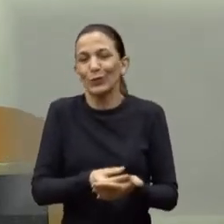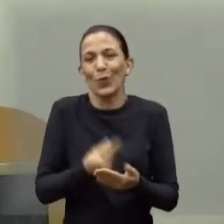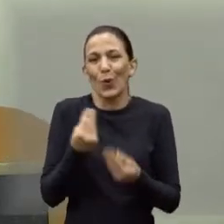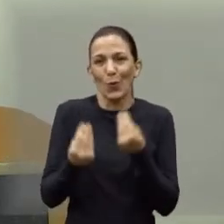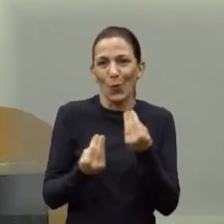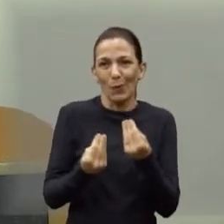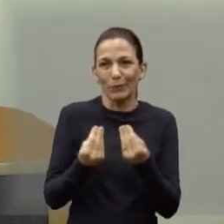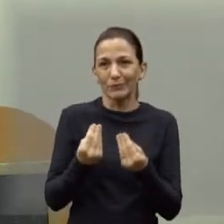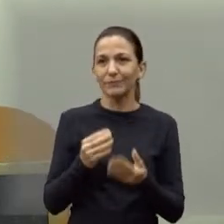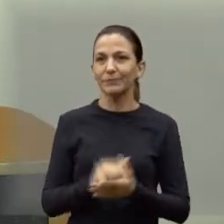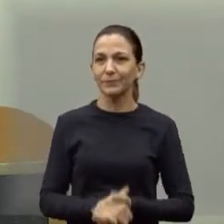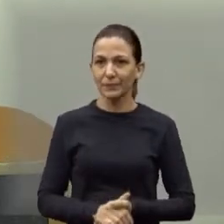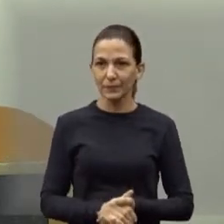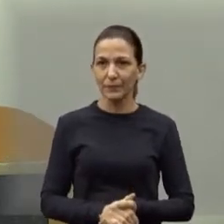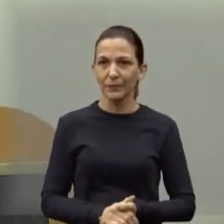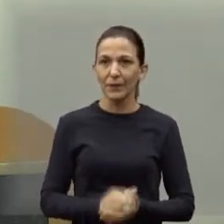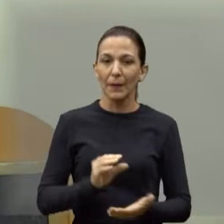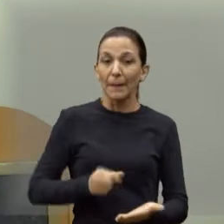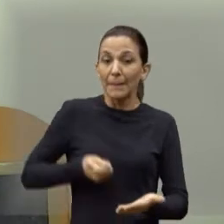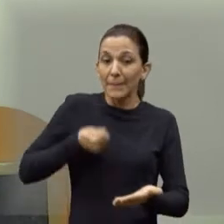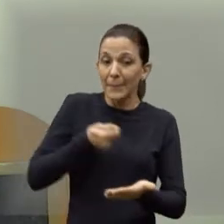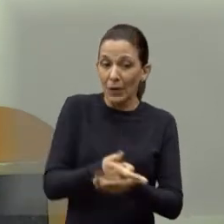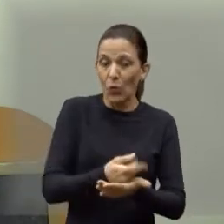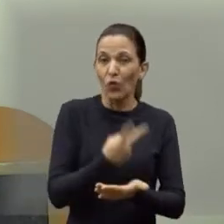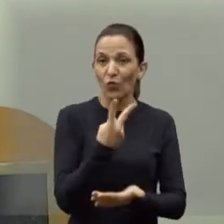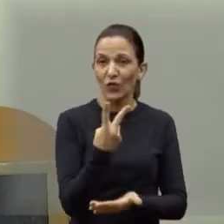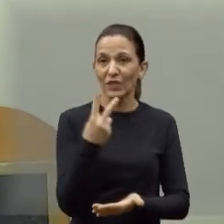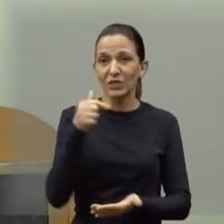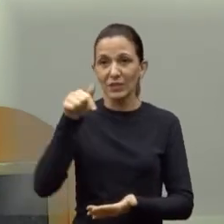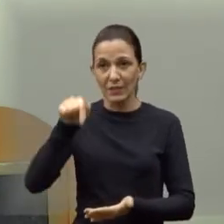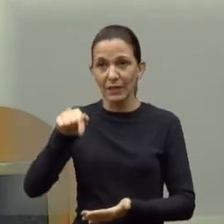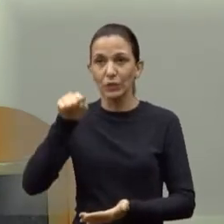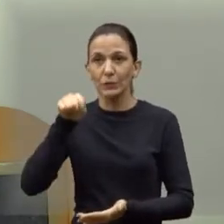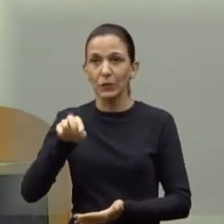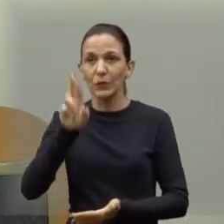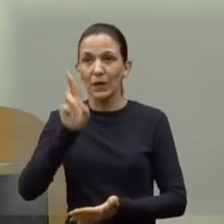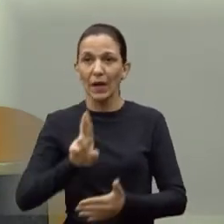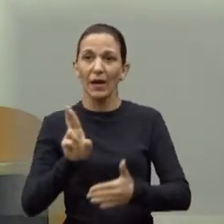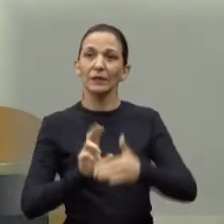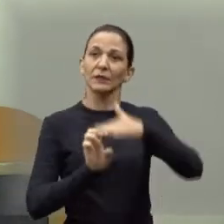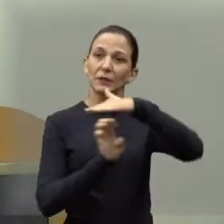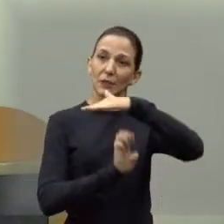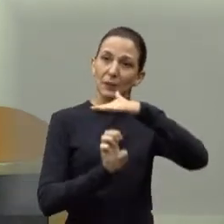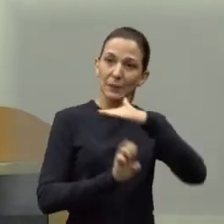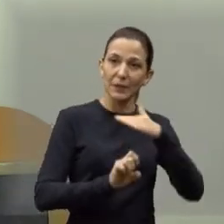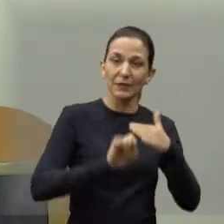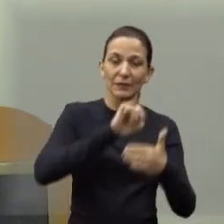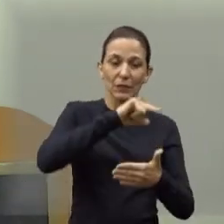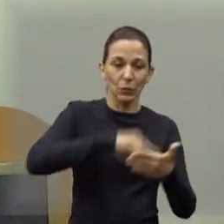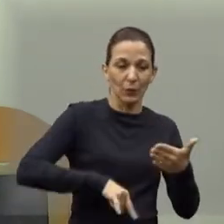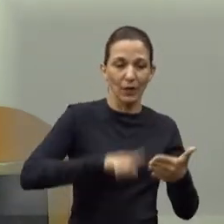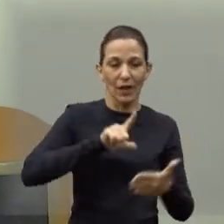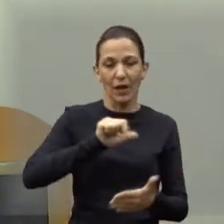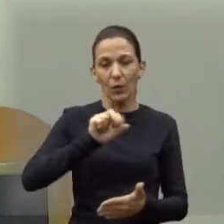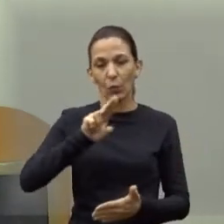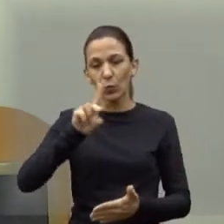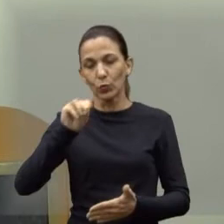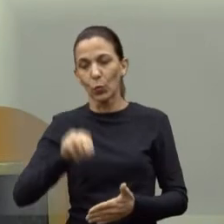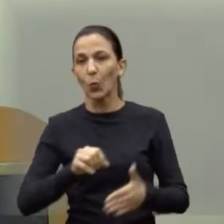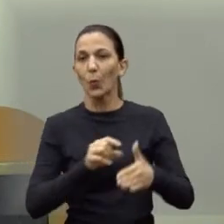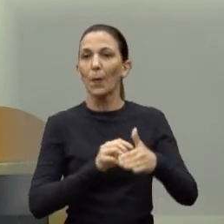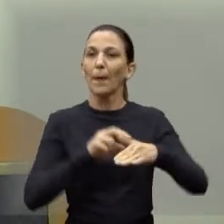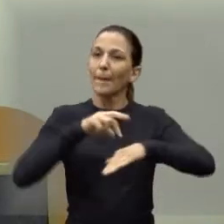Além disso, ainda foram pagos mais R$ 27 mil para uma empresa fazer um novo laudo da passarela e o projeto